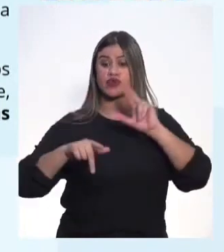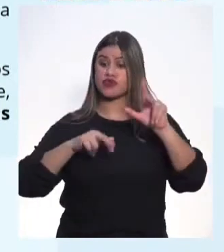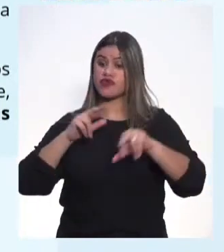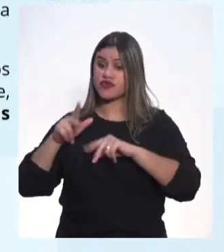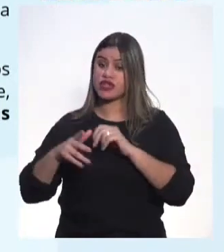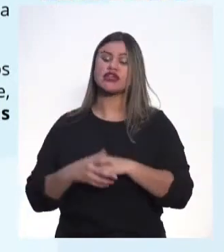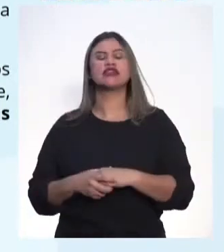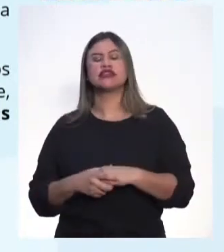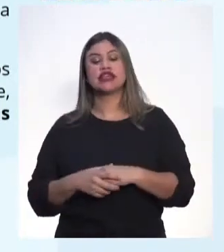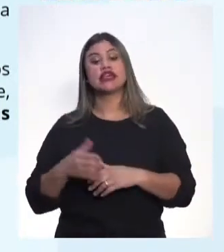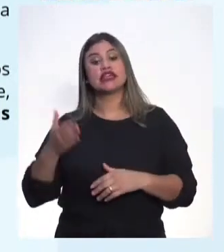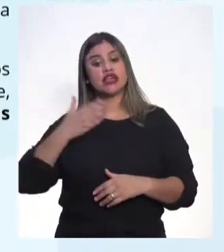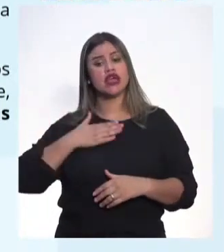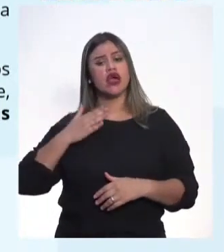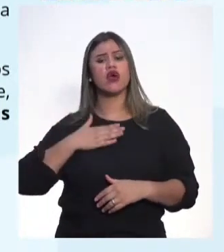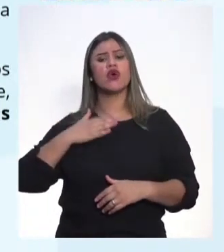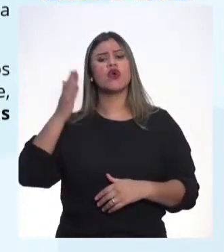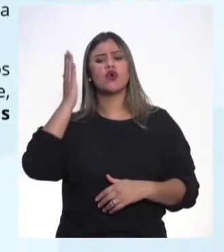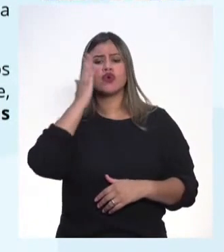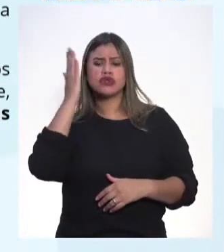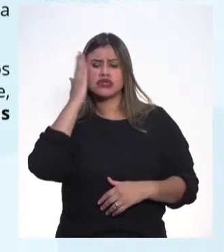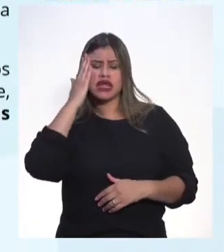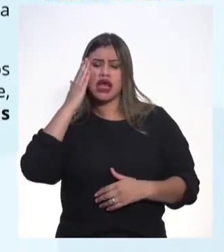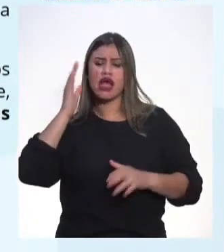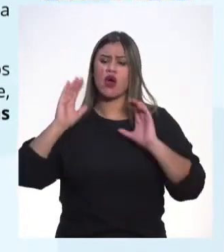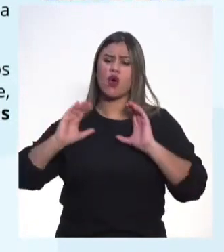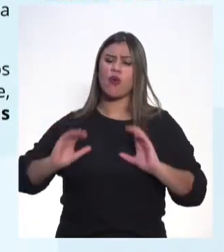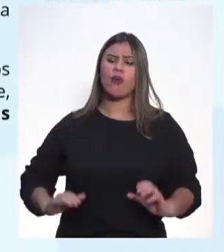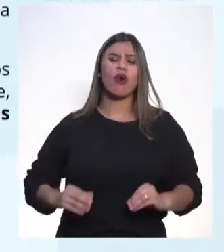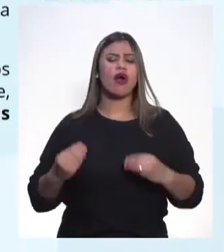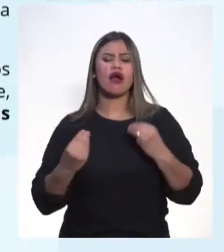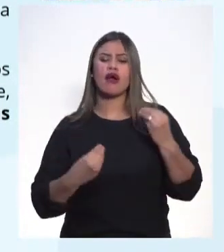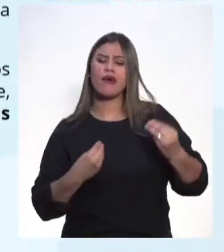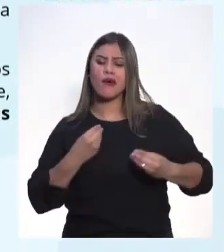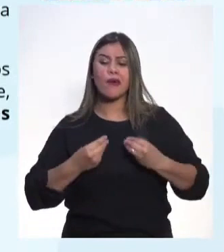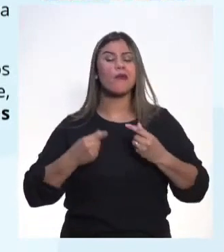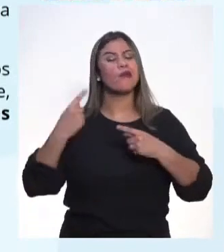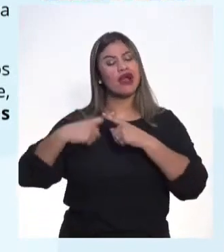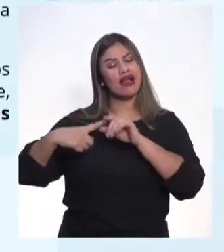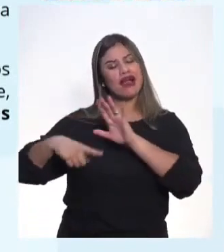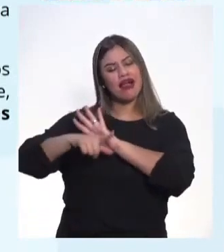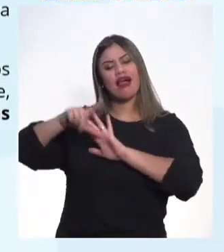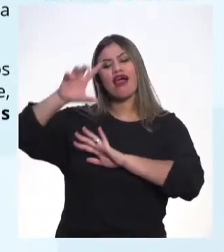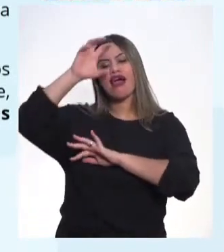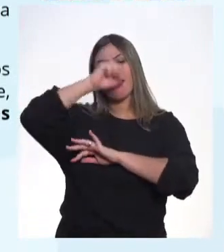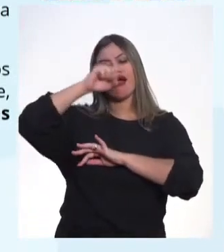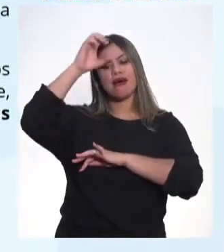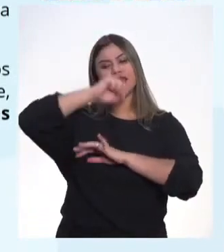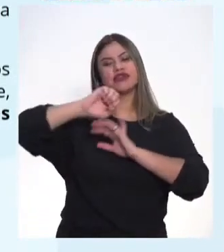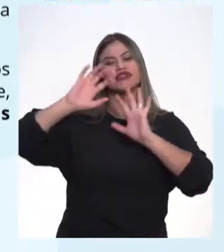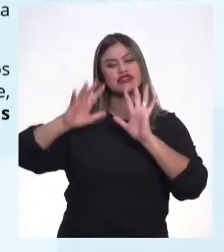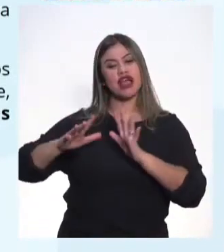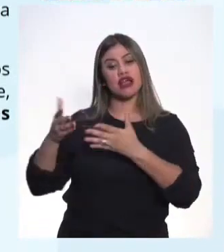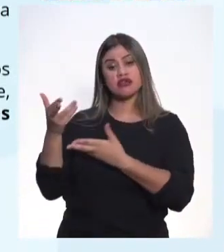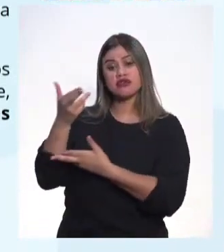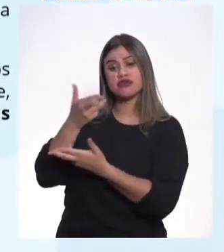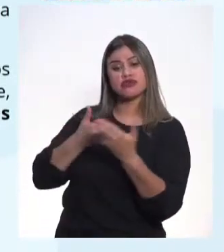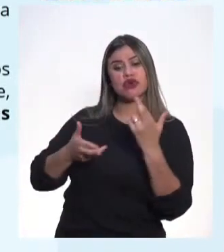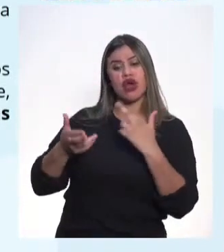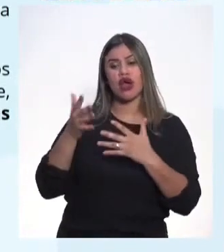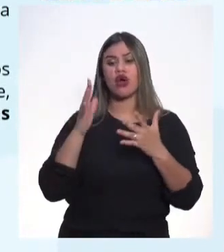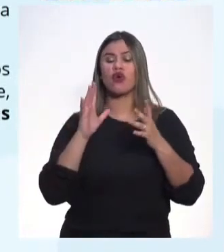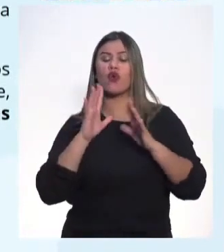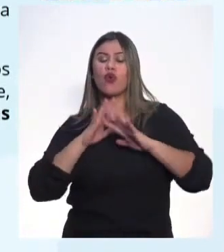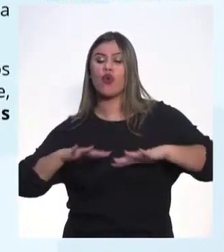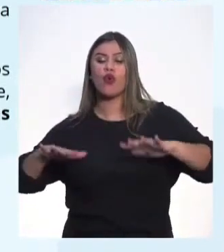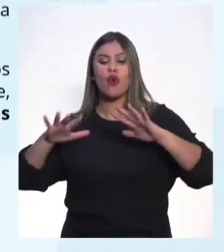sei como me comportar, porque eu aprendi com os outros. E por meio da relação com o outro, ao me diferenciar deste